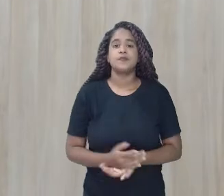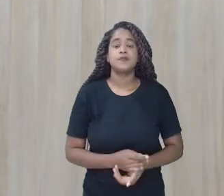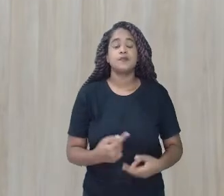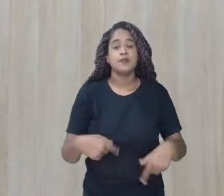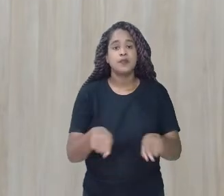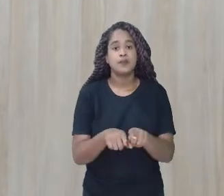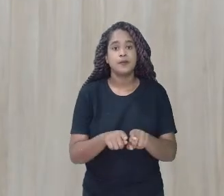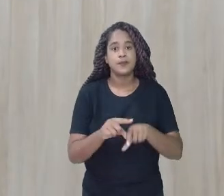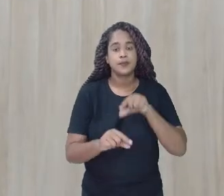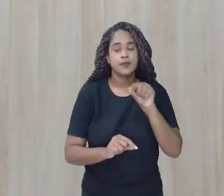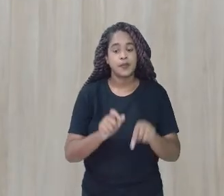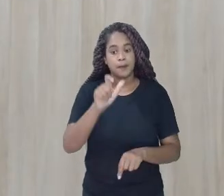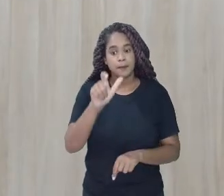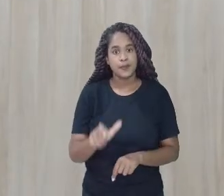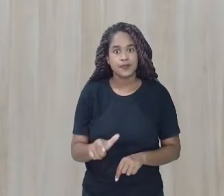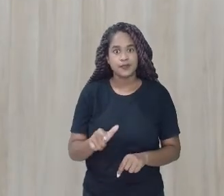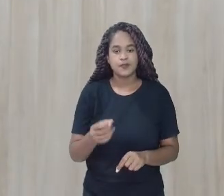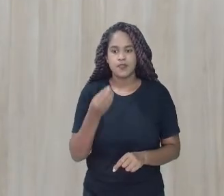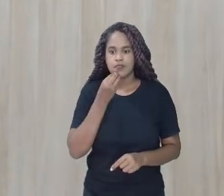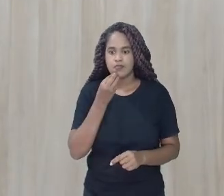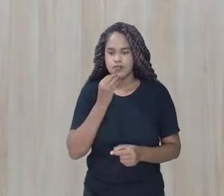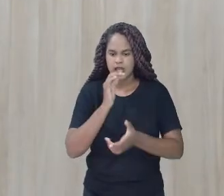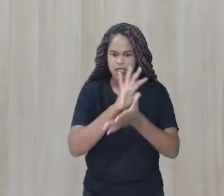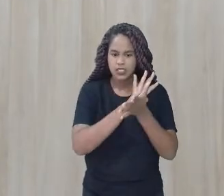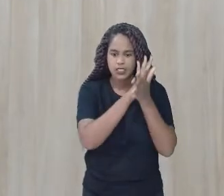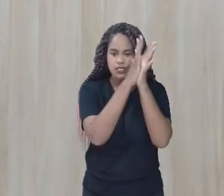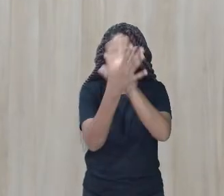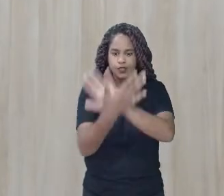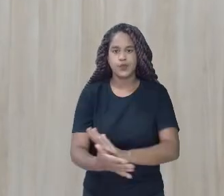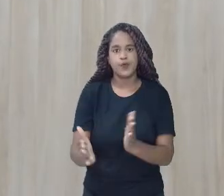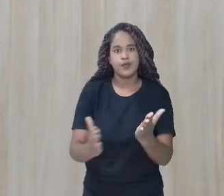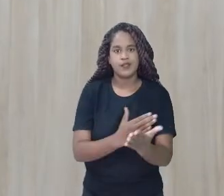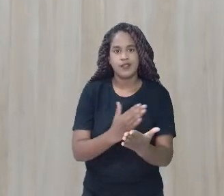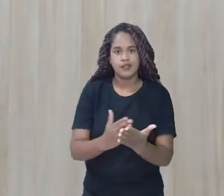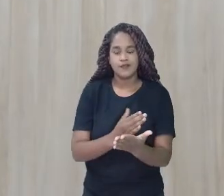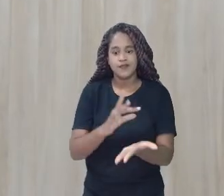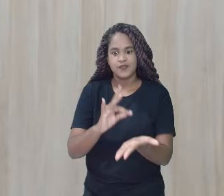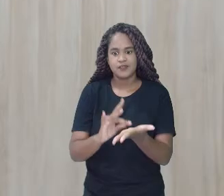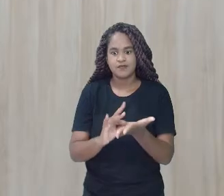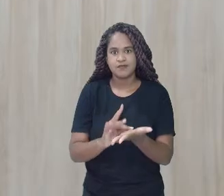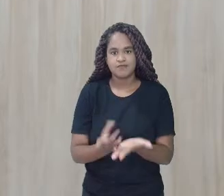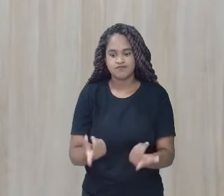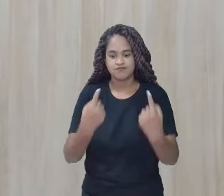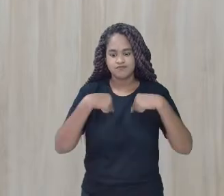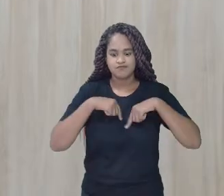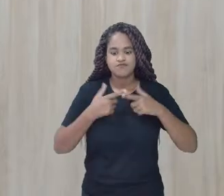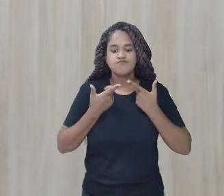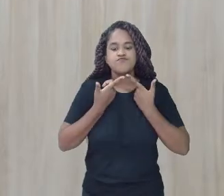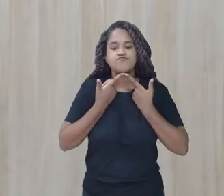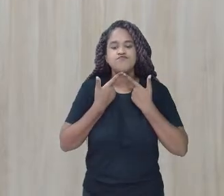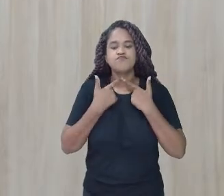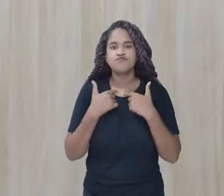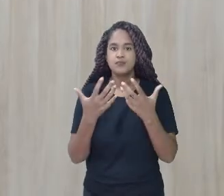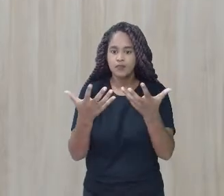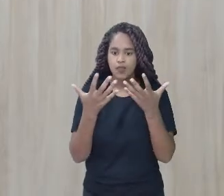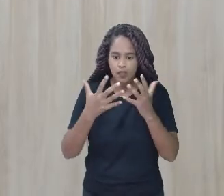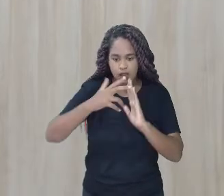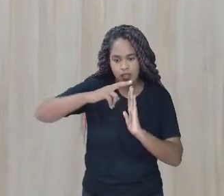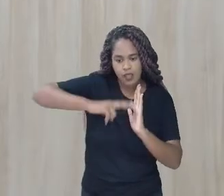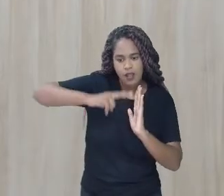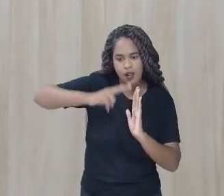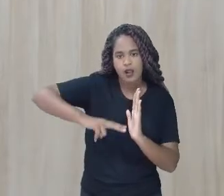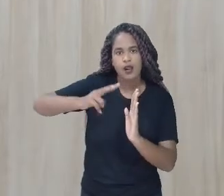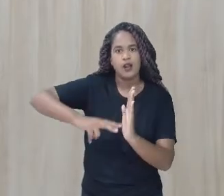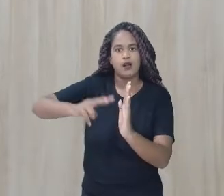esse intelecto acaba sendo justamente a pessoa que desperta, cujo desejo é